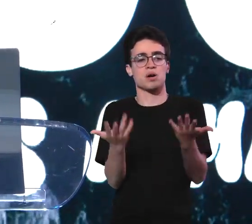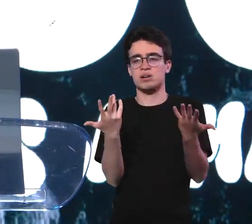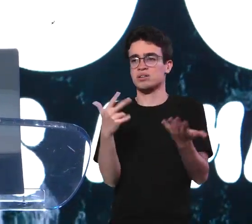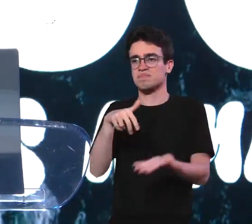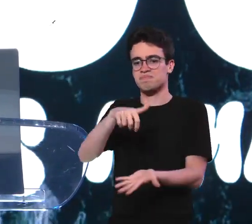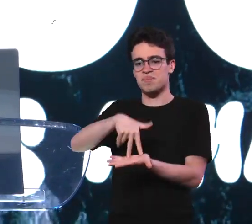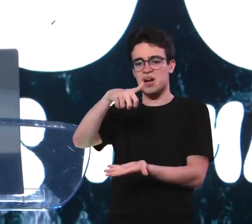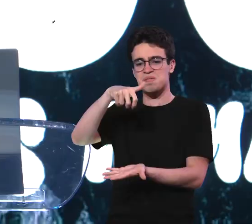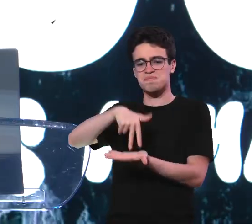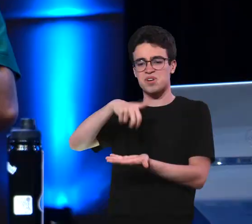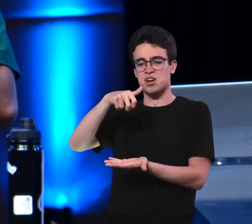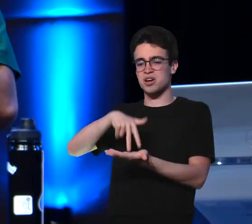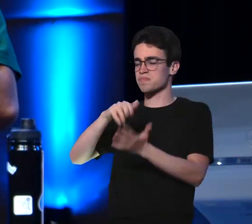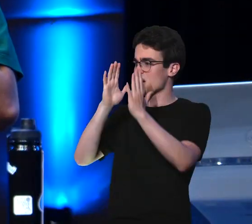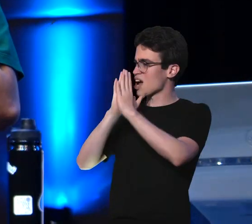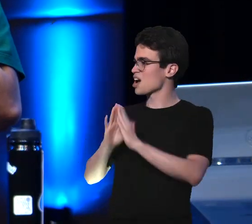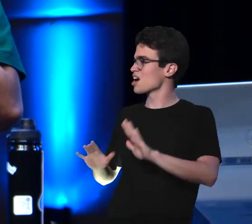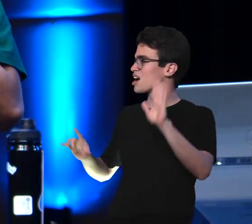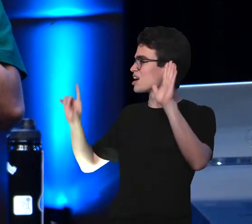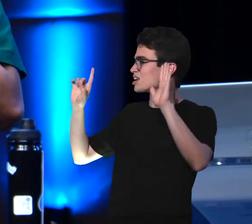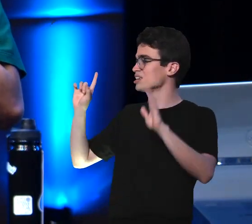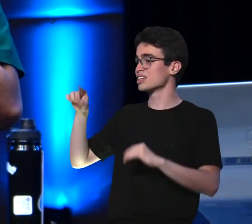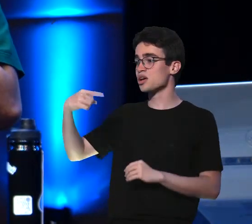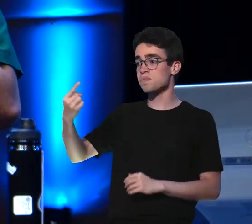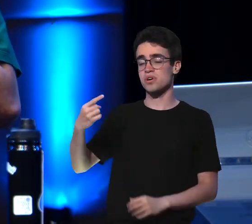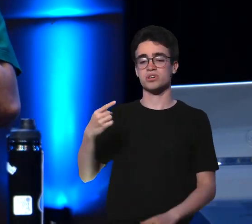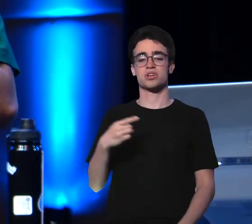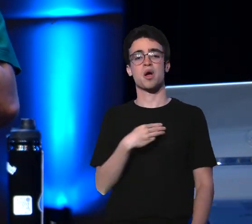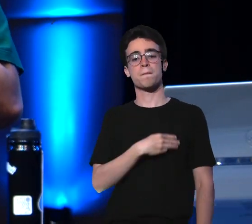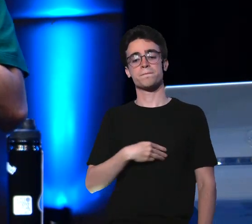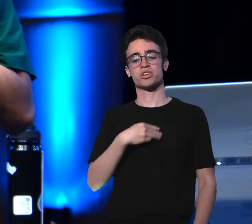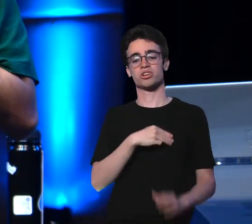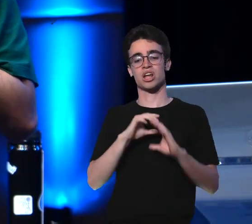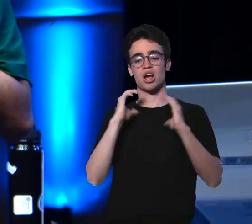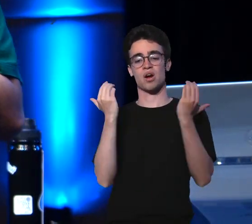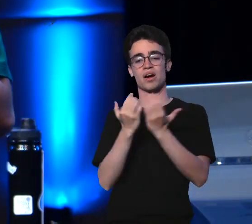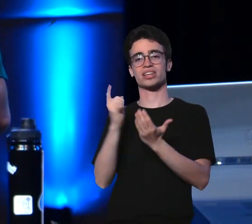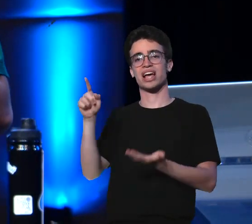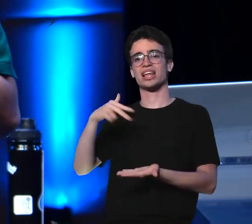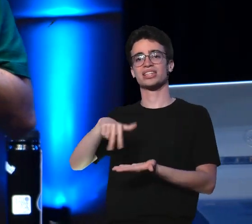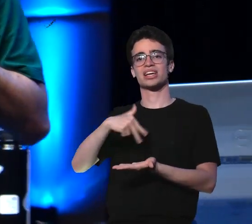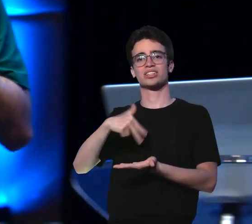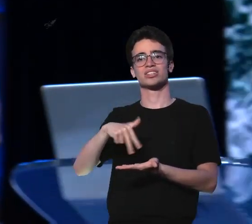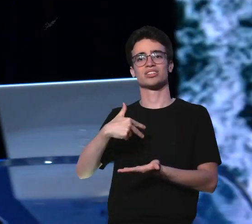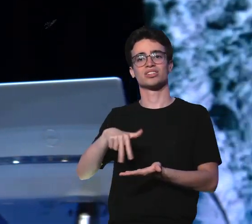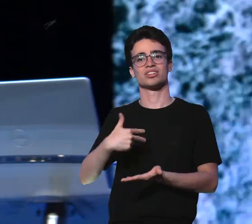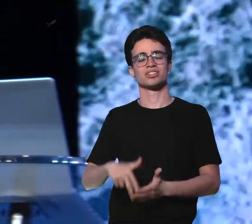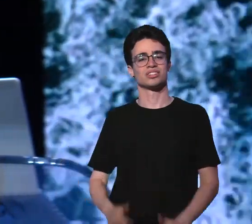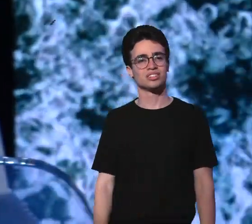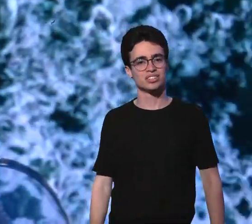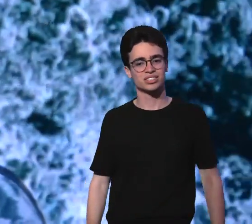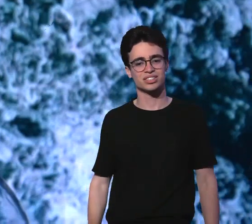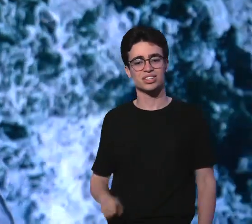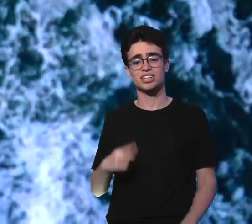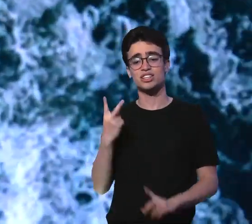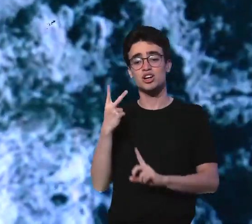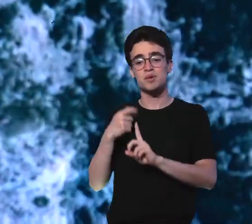a pular adorando a Deus, e ela dançou no missionário 1 semana depois. 2